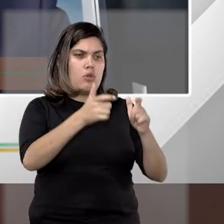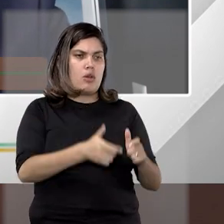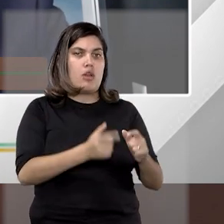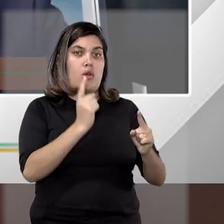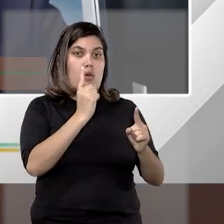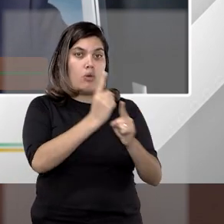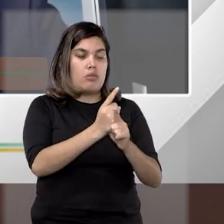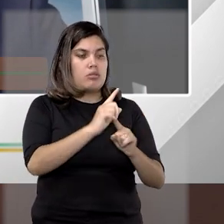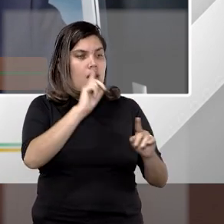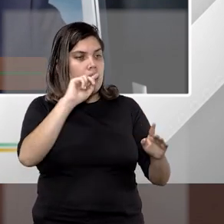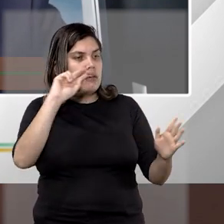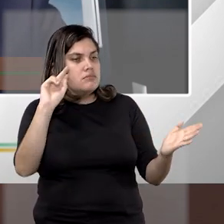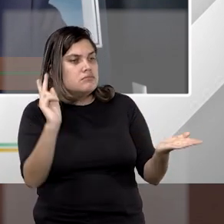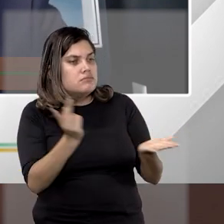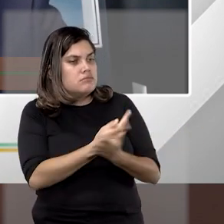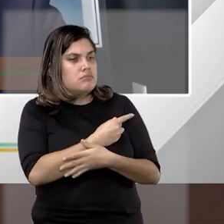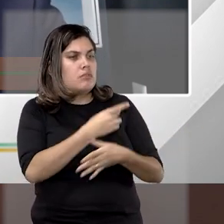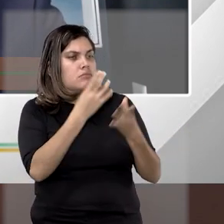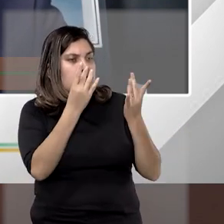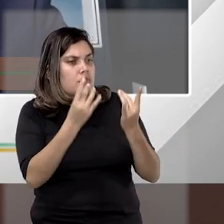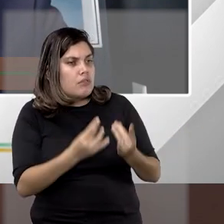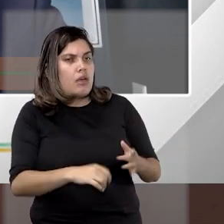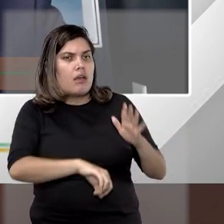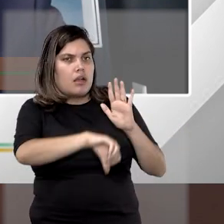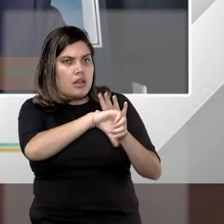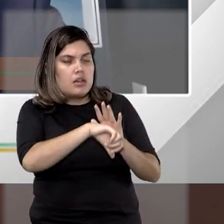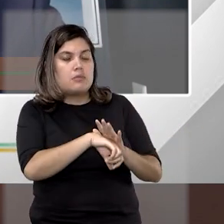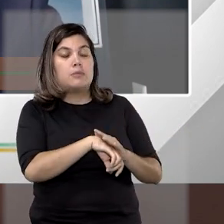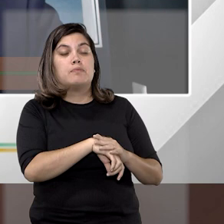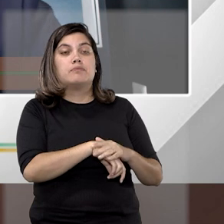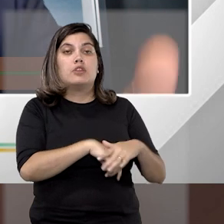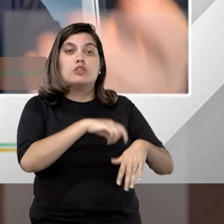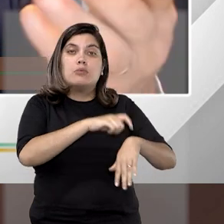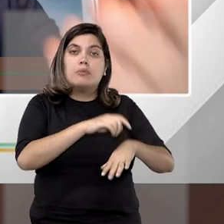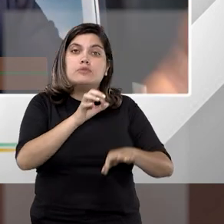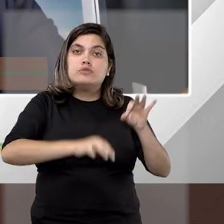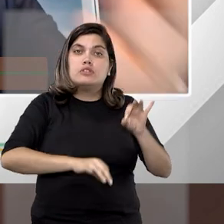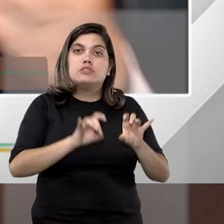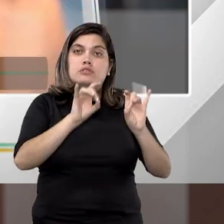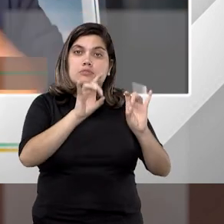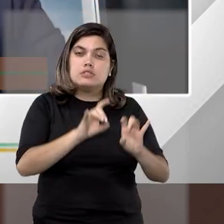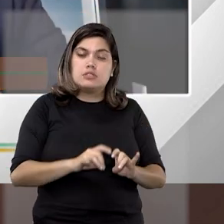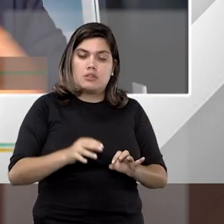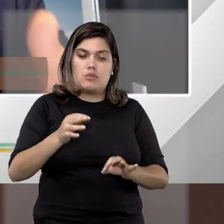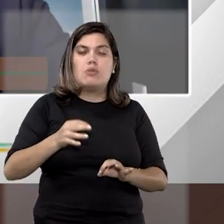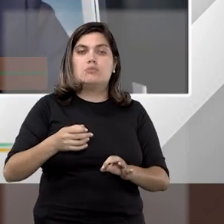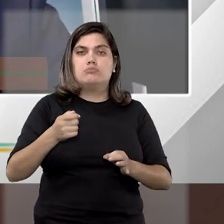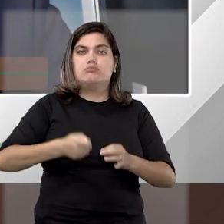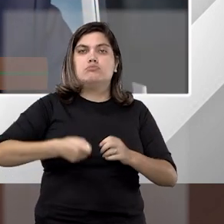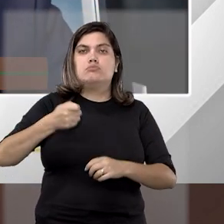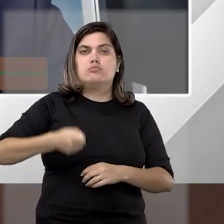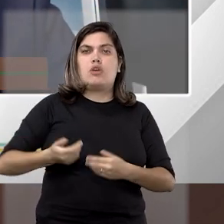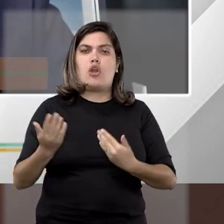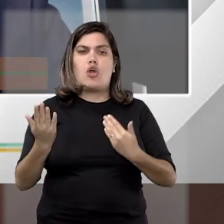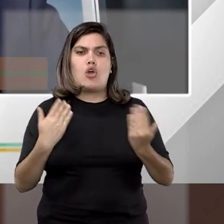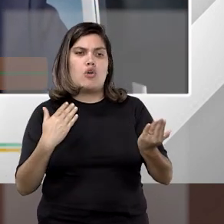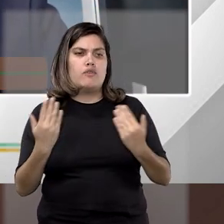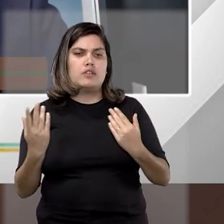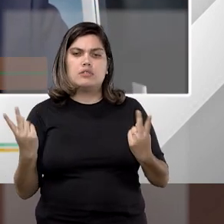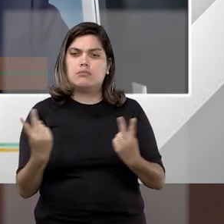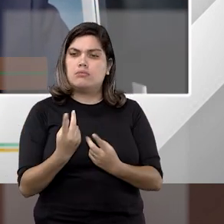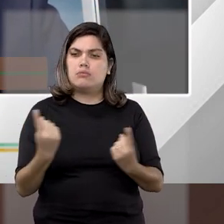vai até o local para encontrar um fato que se descreva como Crime ao no Juizado Especial numa audiência